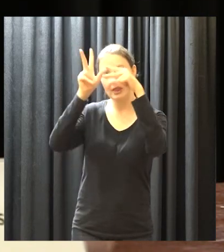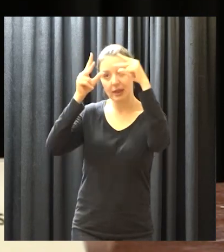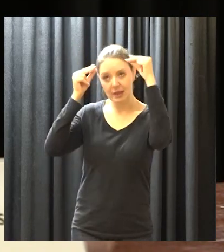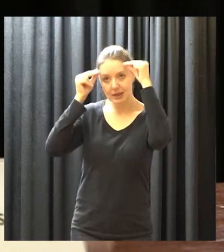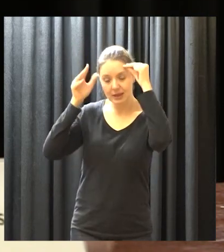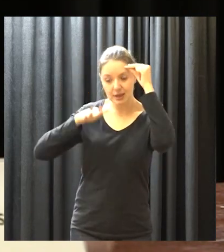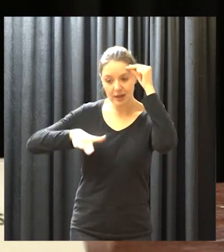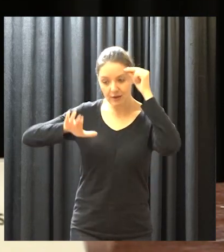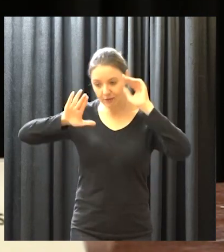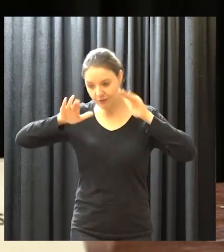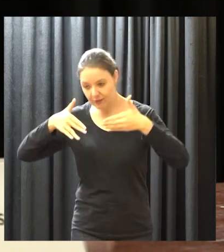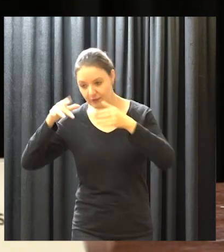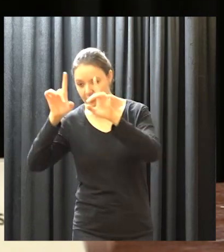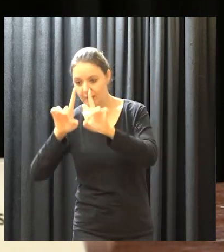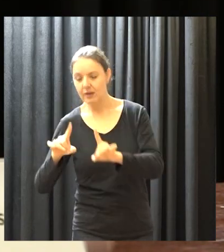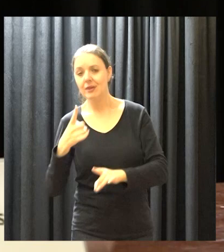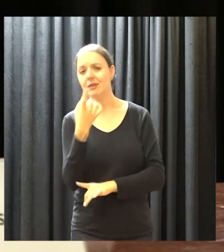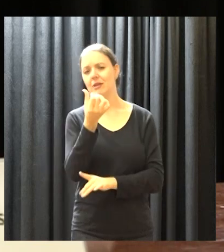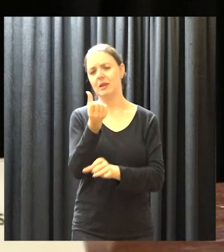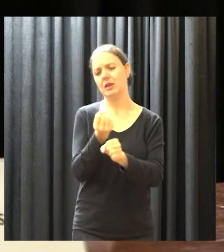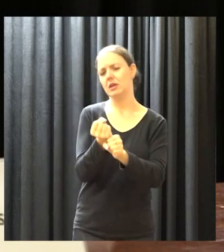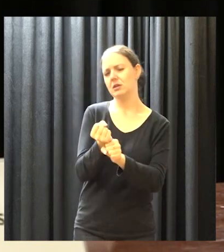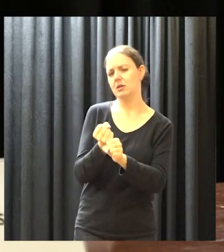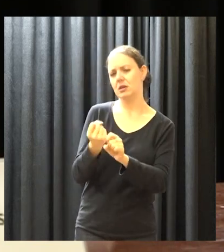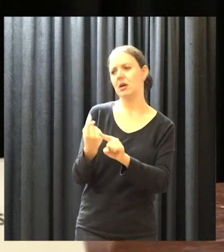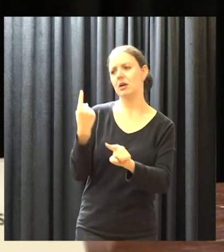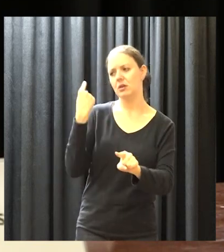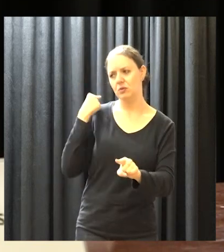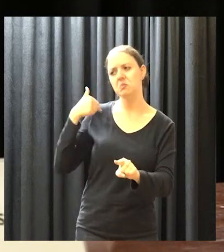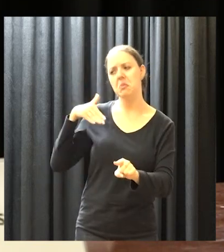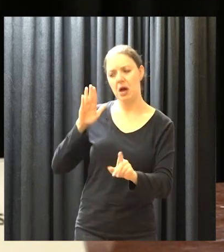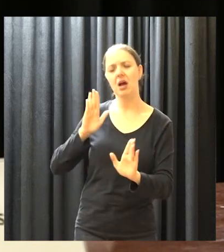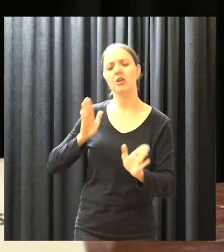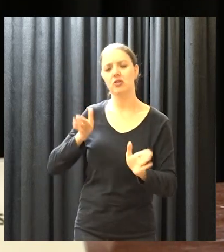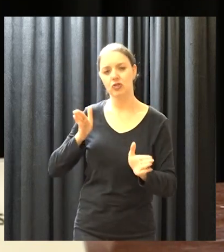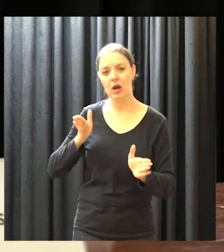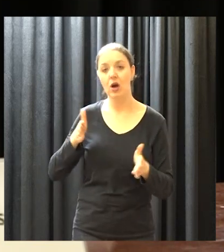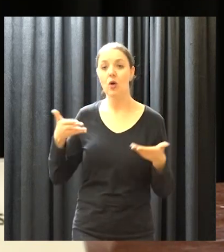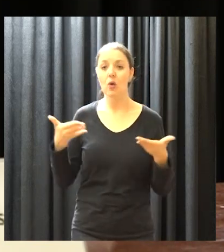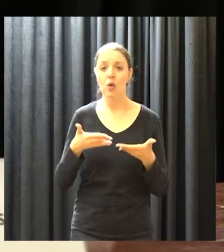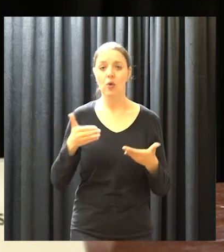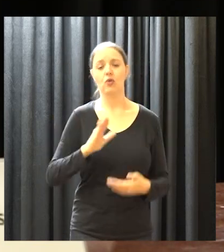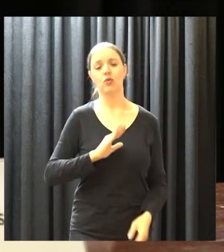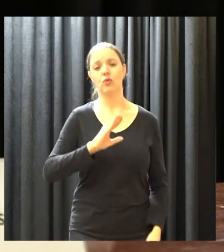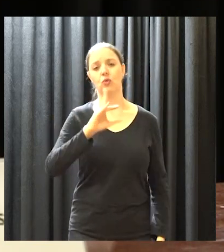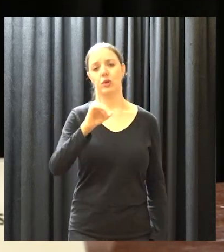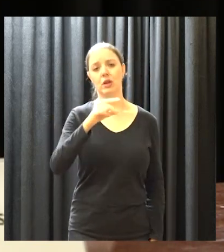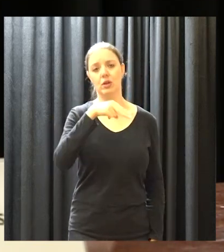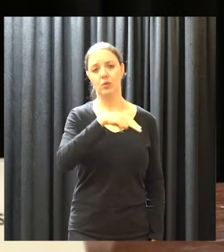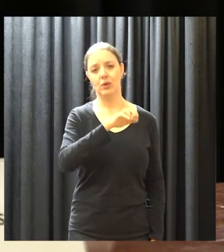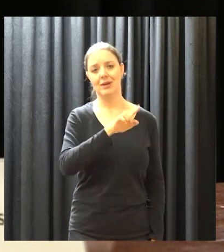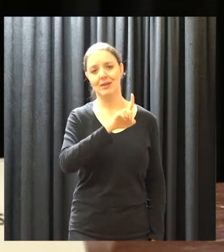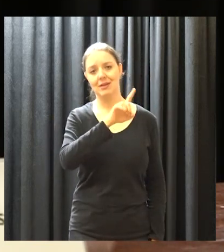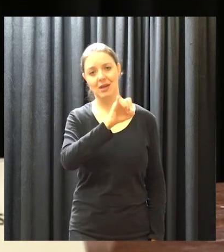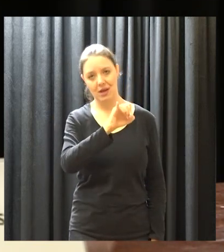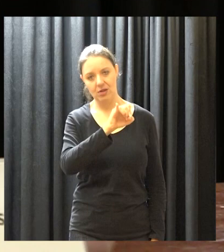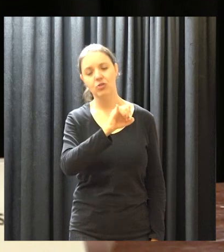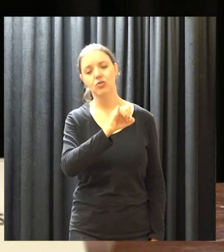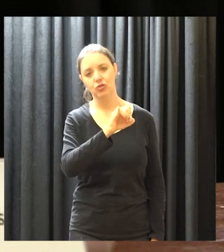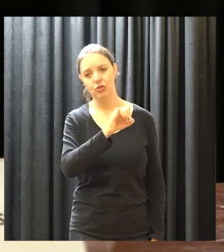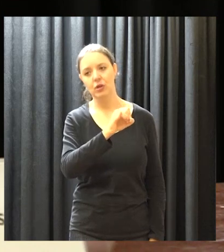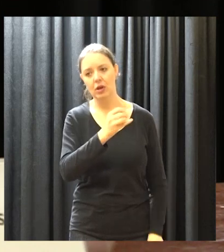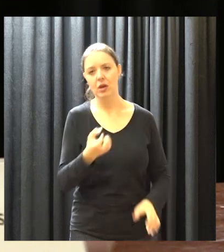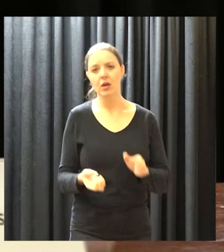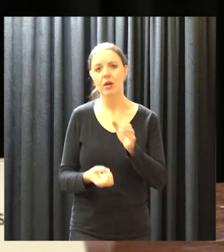16 anos. Atualmente, eu sou coordenadora do Núcleo de Estudos da Deficiência da UFSC, o qual foi fundado pelo